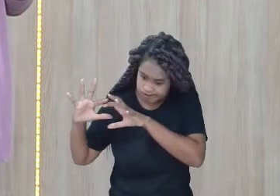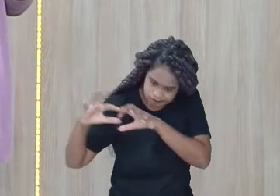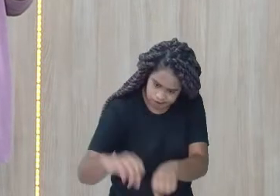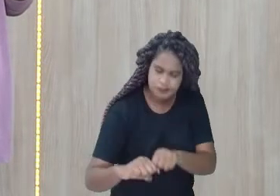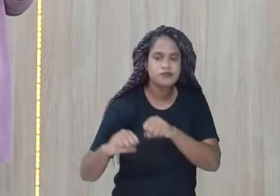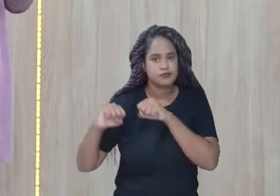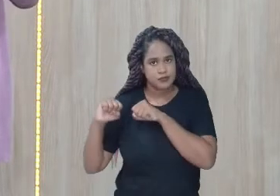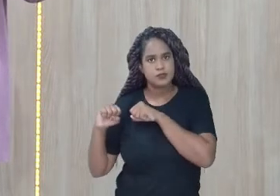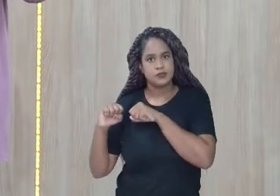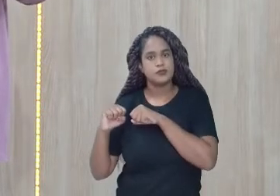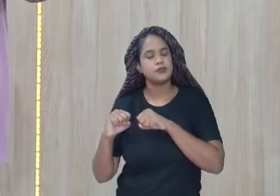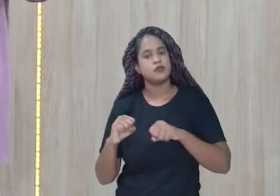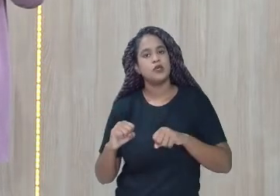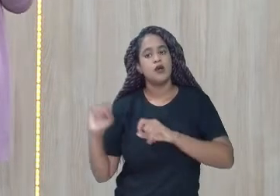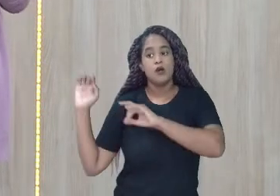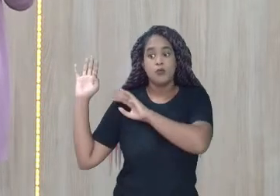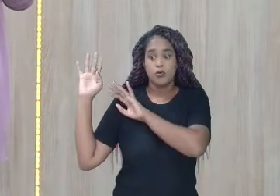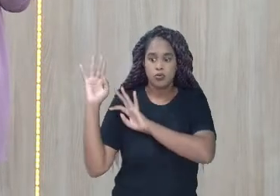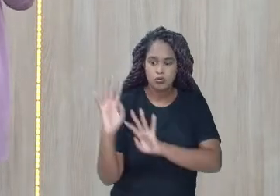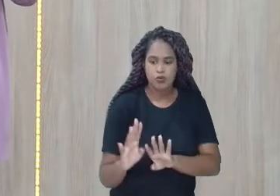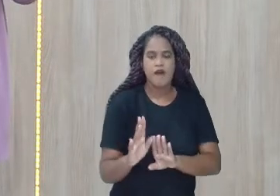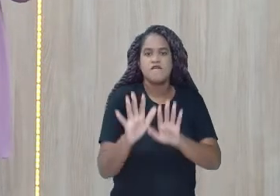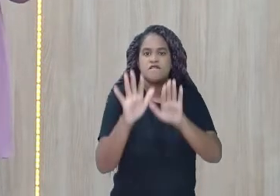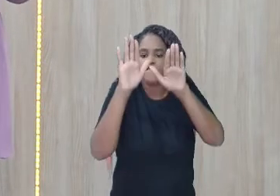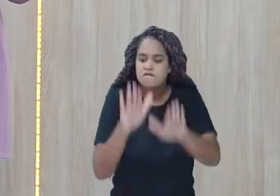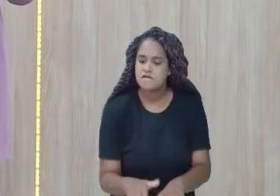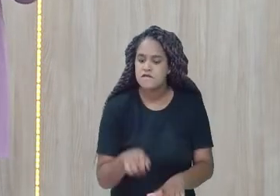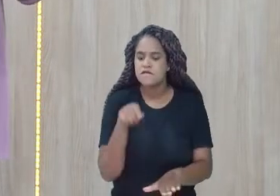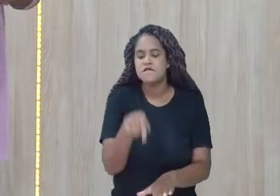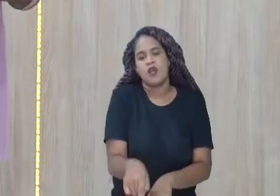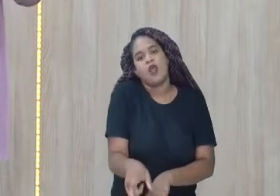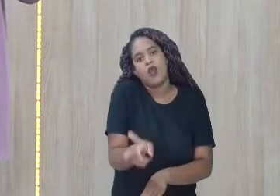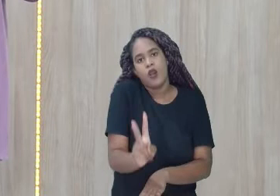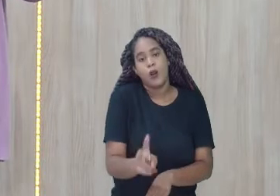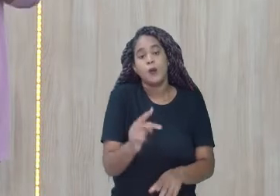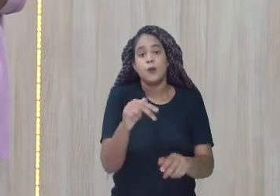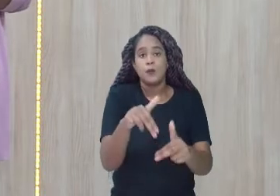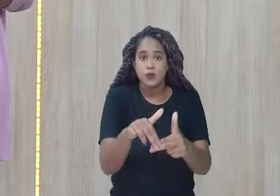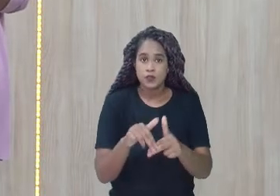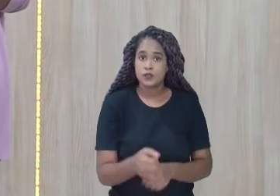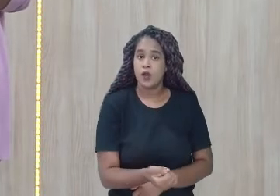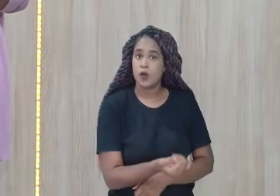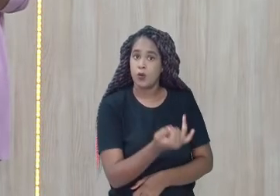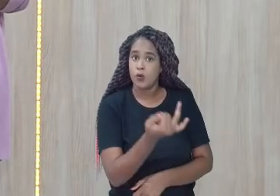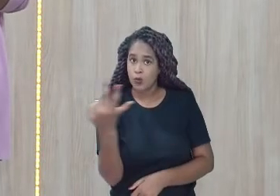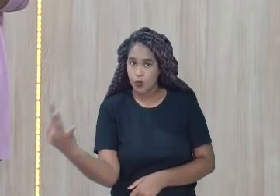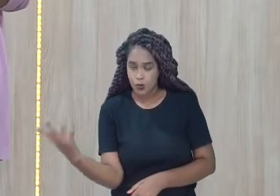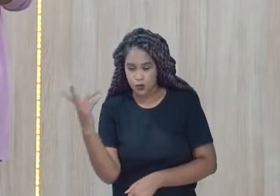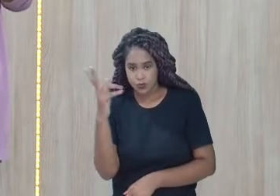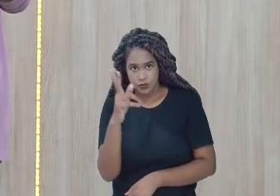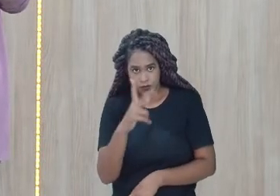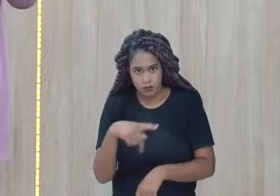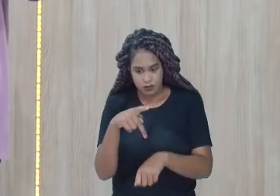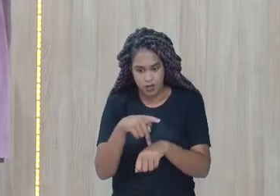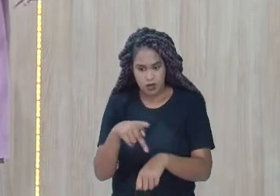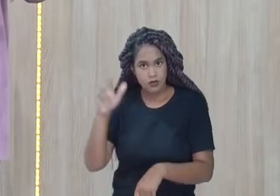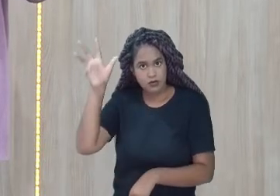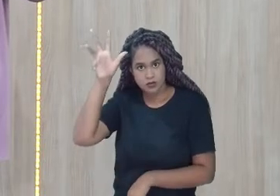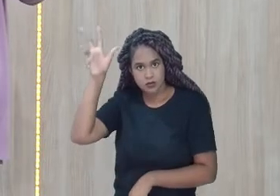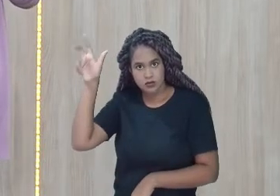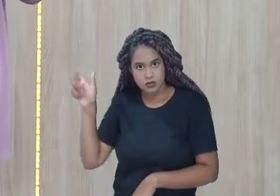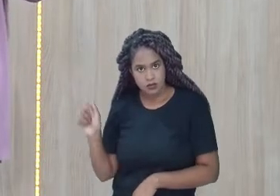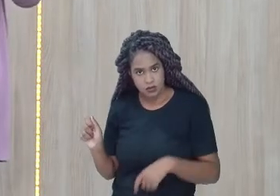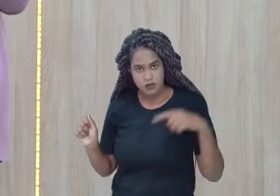pelos portugueses, tanto é que alguns países africanos também falam português como idioma oficial. Então, esse